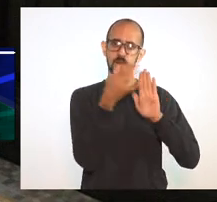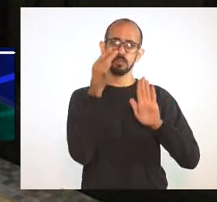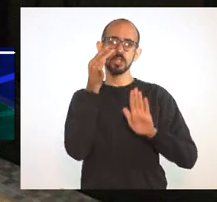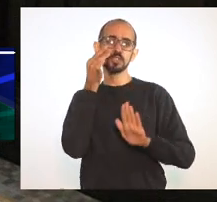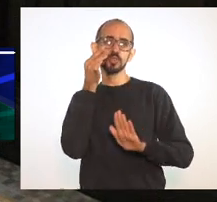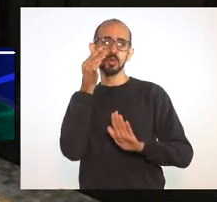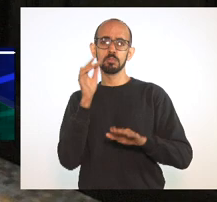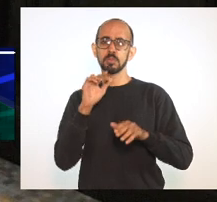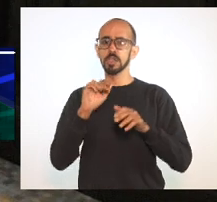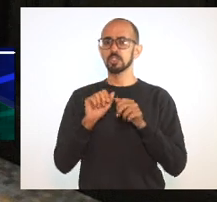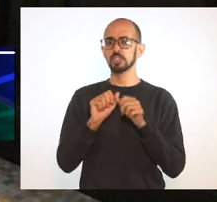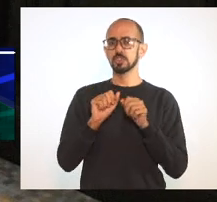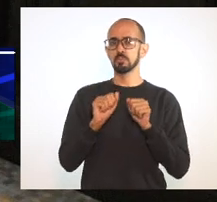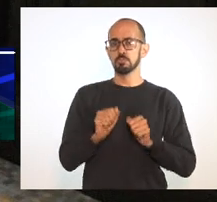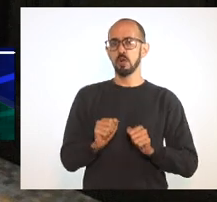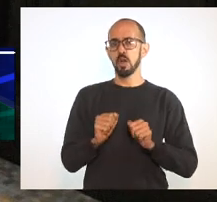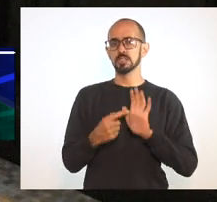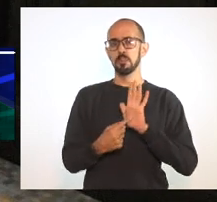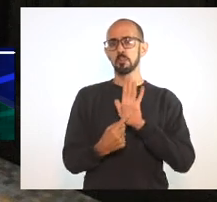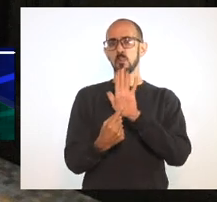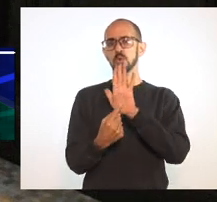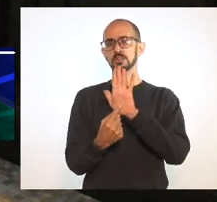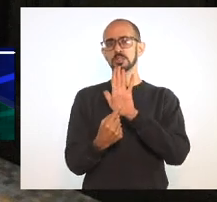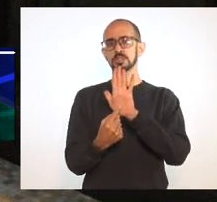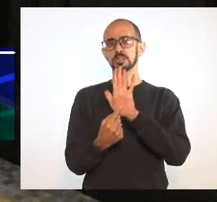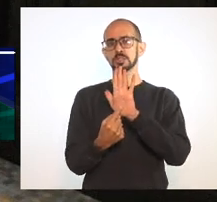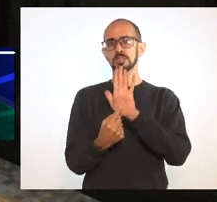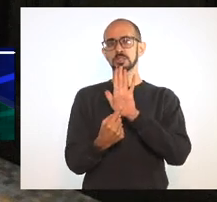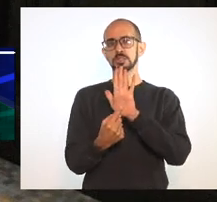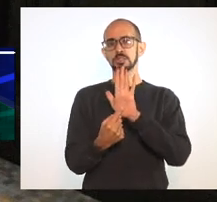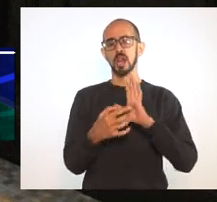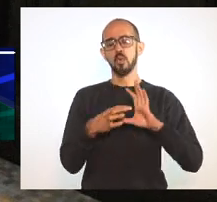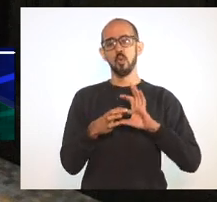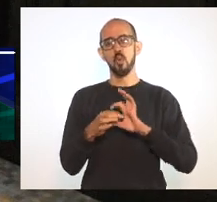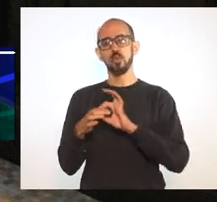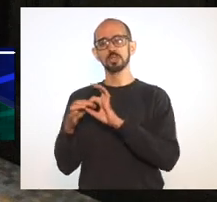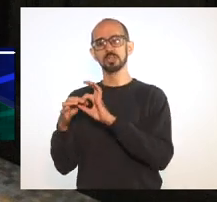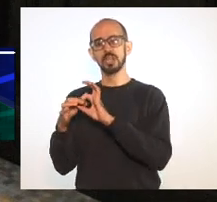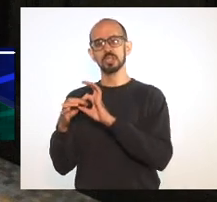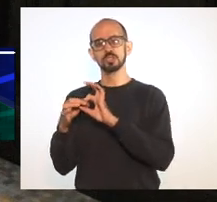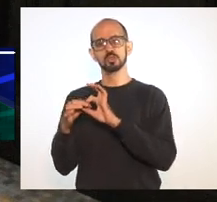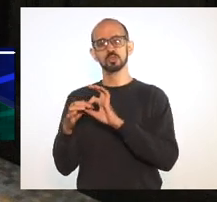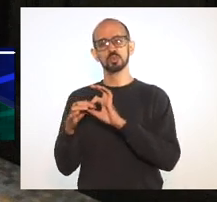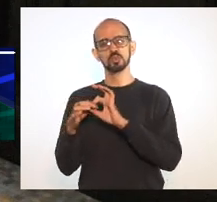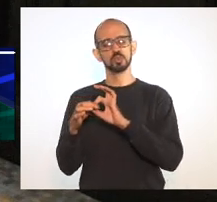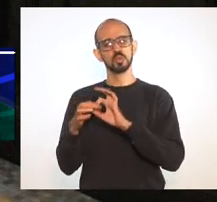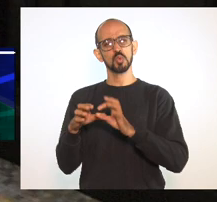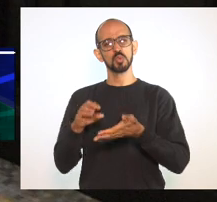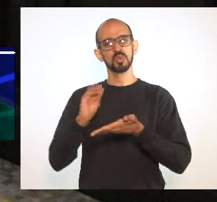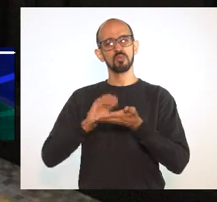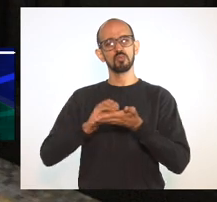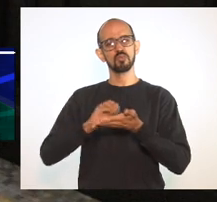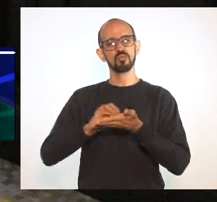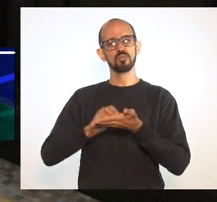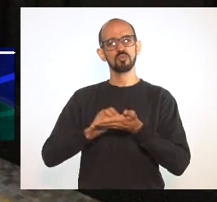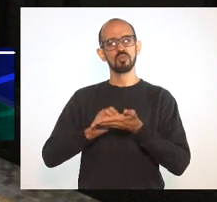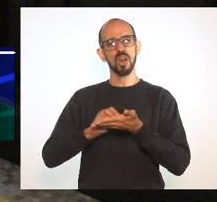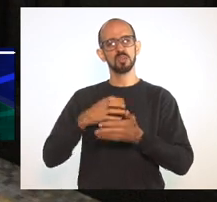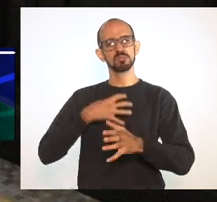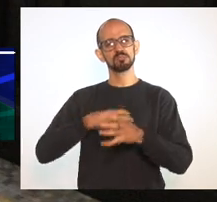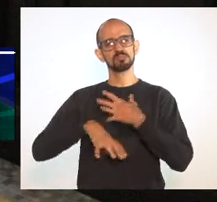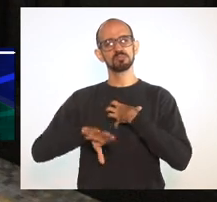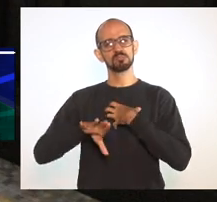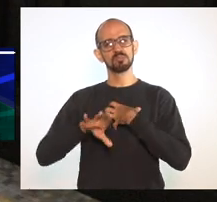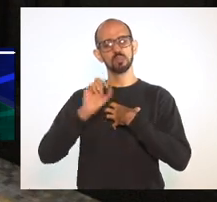pessoalmente, possa representar um retrato de uma situação completamente desumana que ocorreu no Hospital